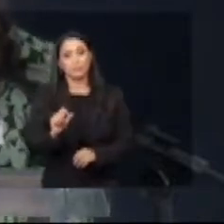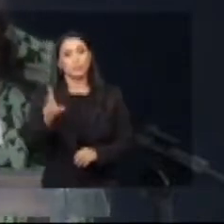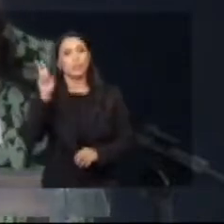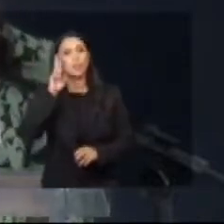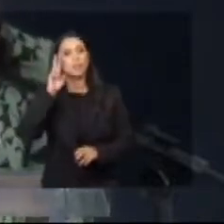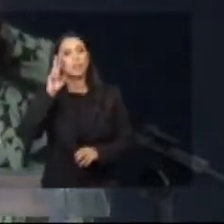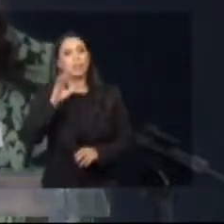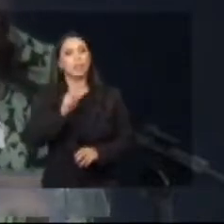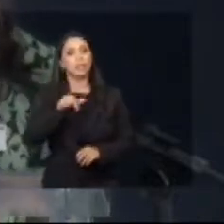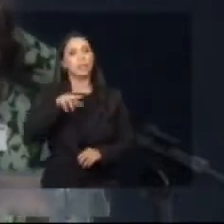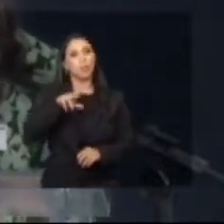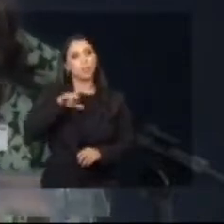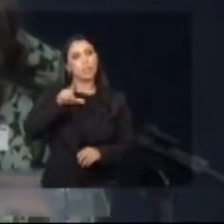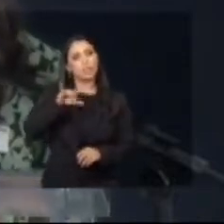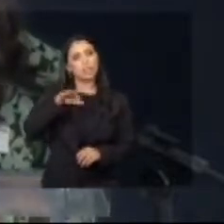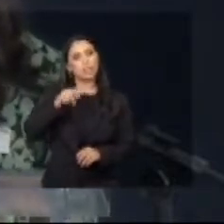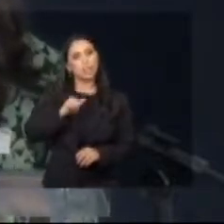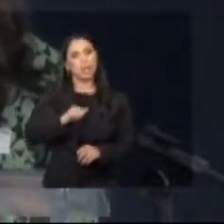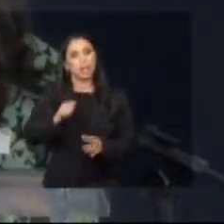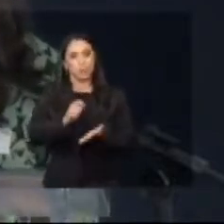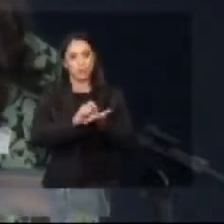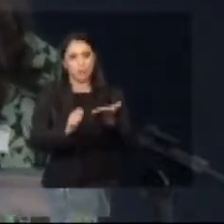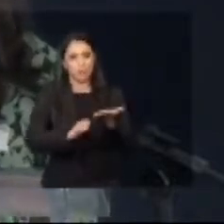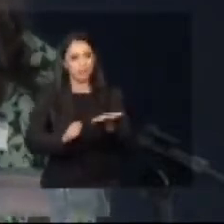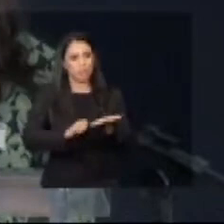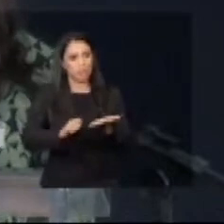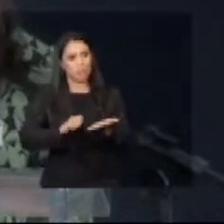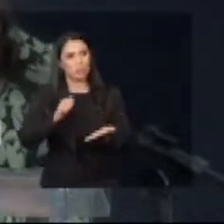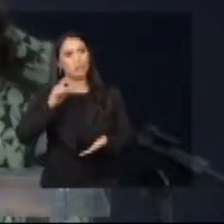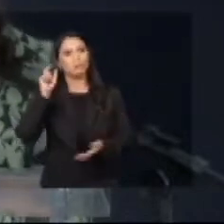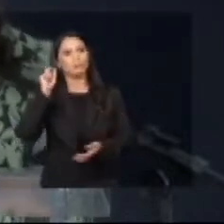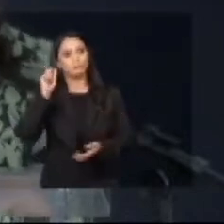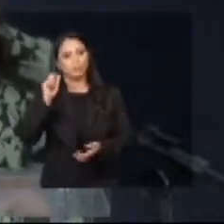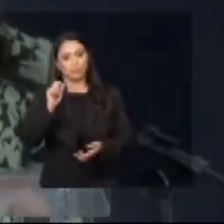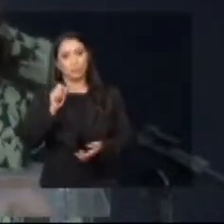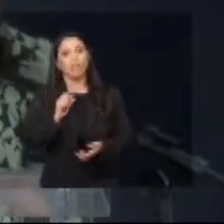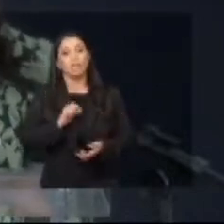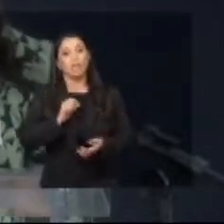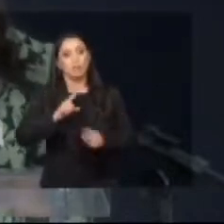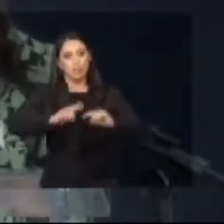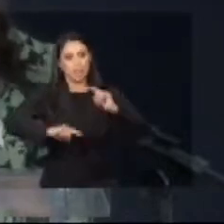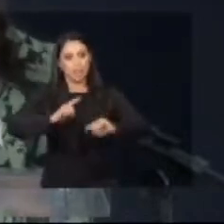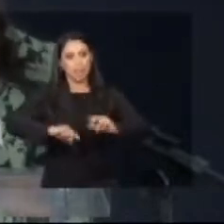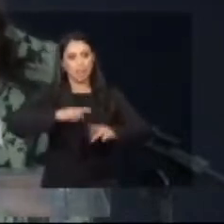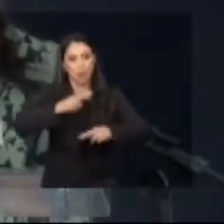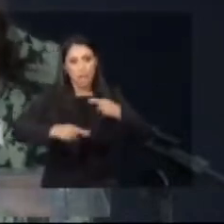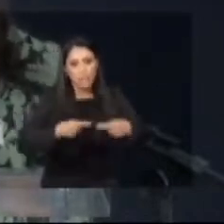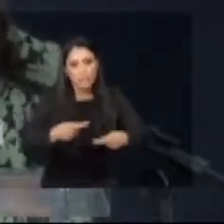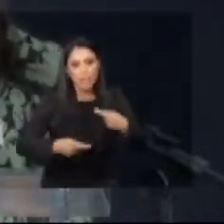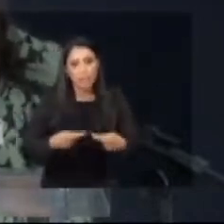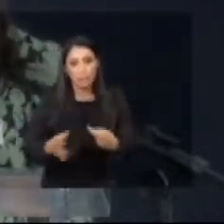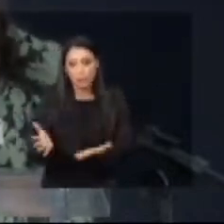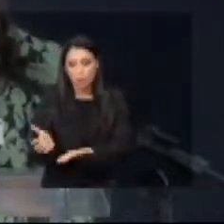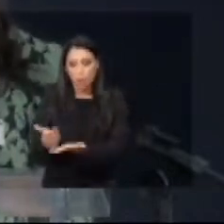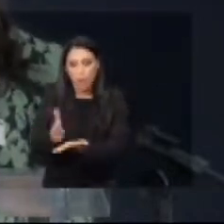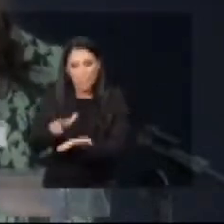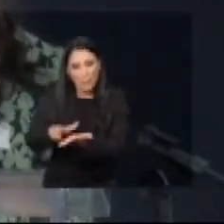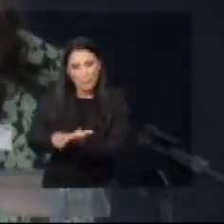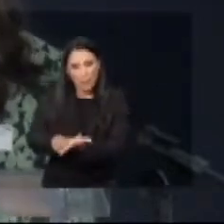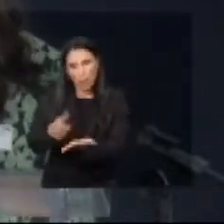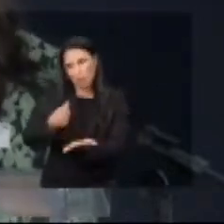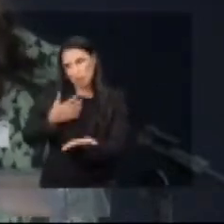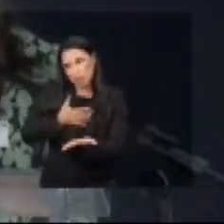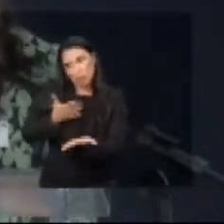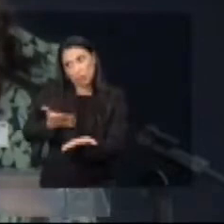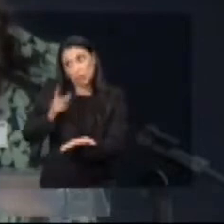a frase da Carolina Maria de Jesus uma escritora negra que criou seus filhos catando material reciclável como ela diz eu cato papel mas não gosto então